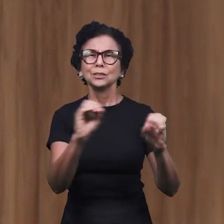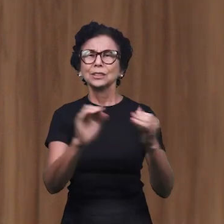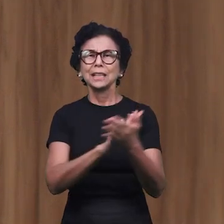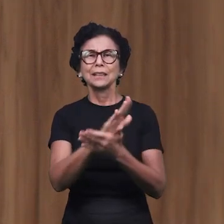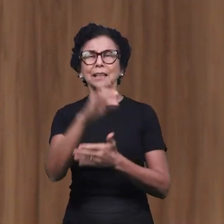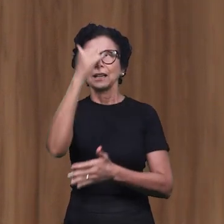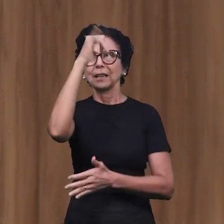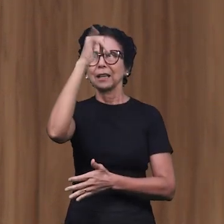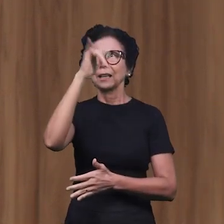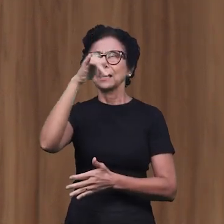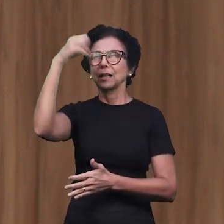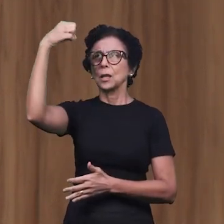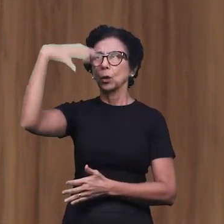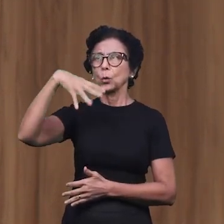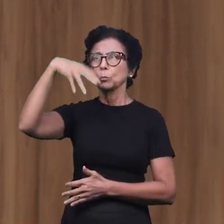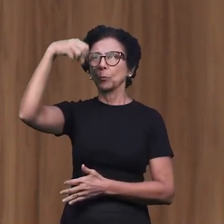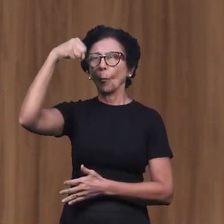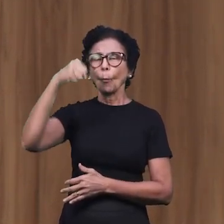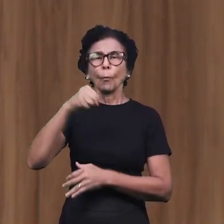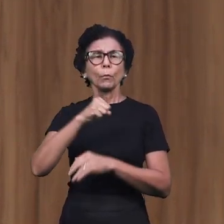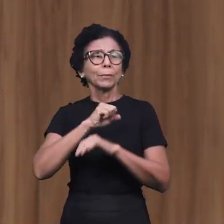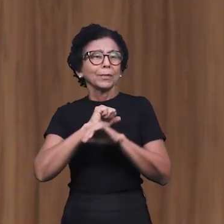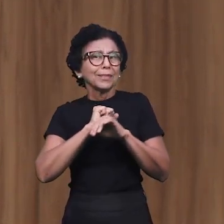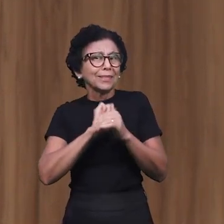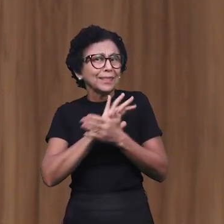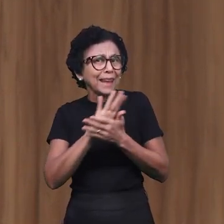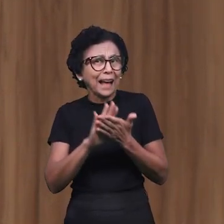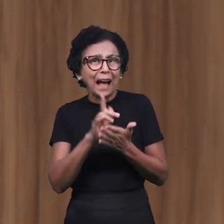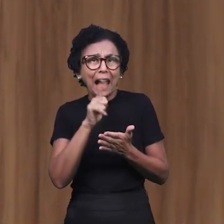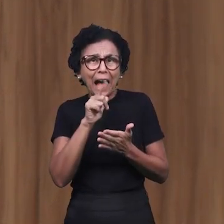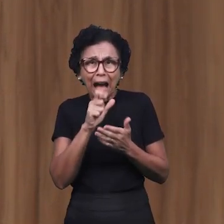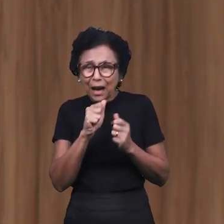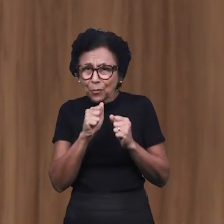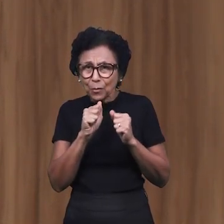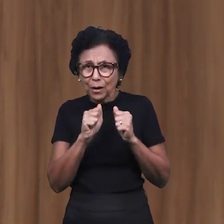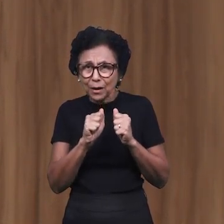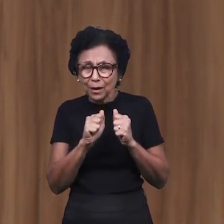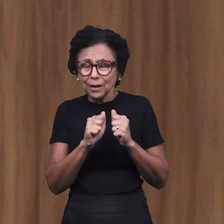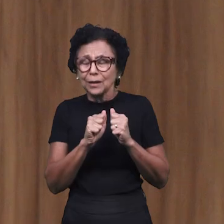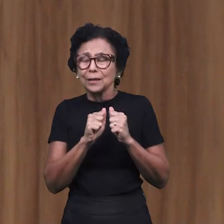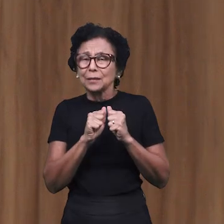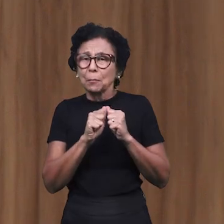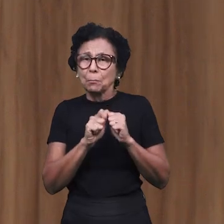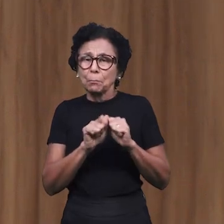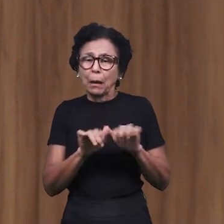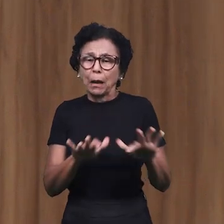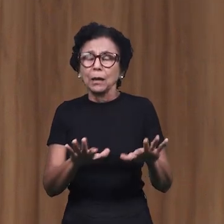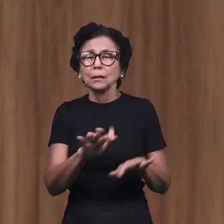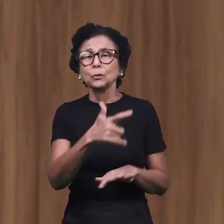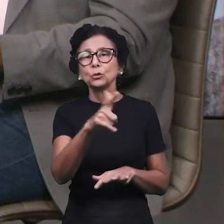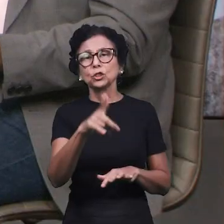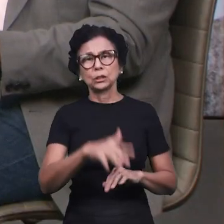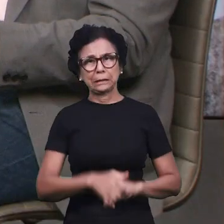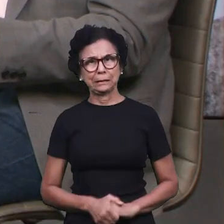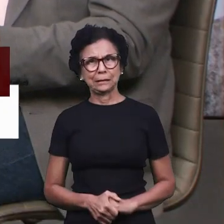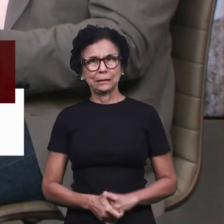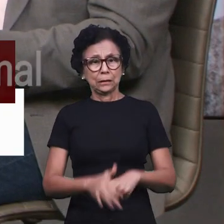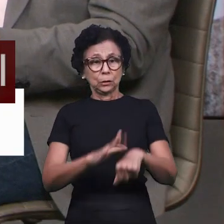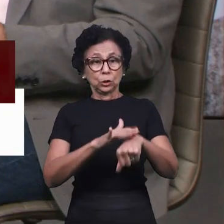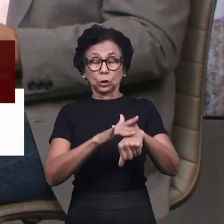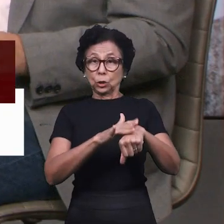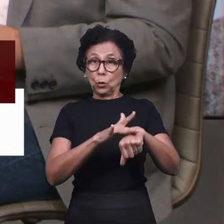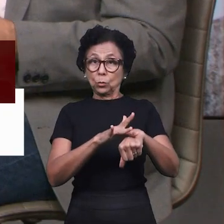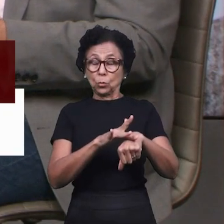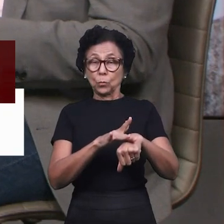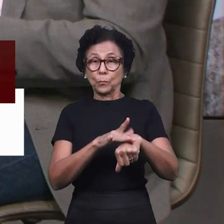luz elétrica, então todos esses cuidados aqui precisavam existir, porque senão doenças iam se proliferar no